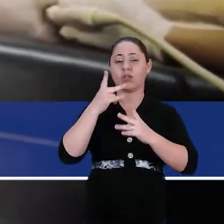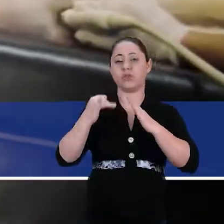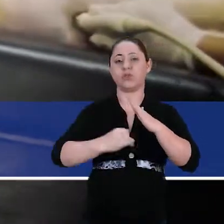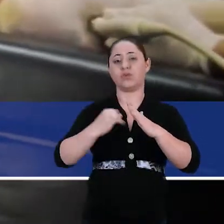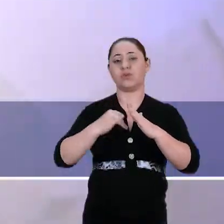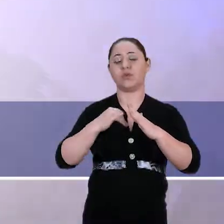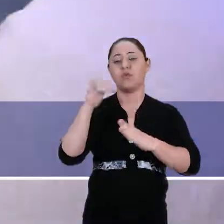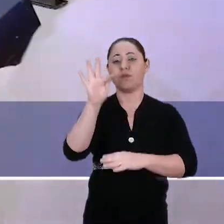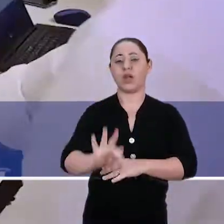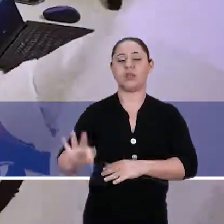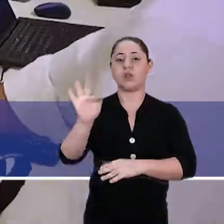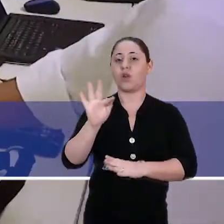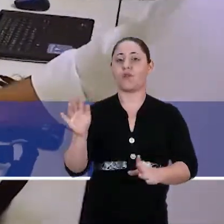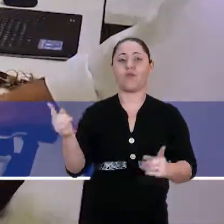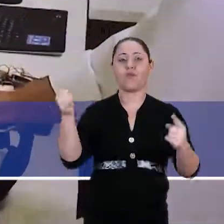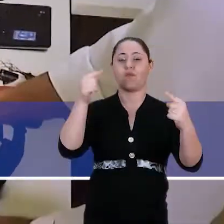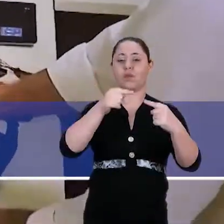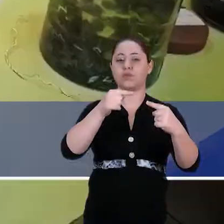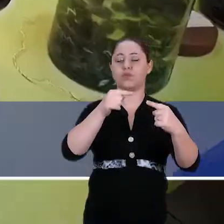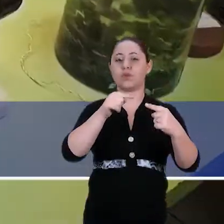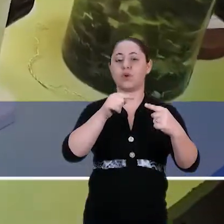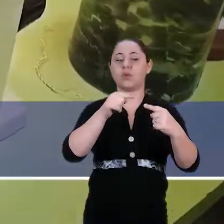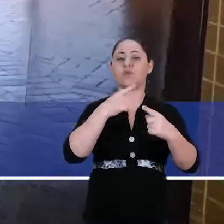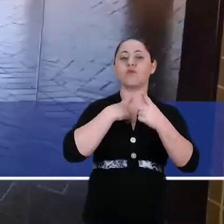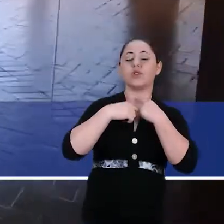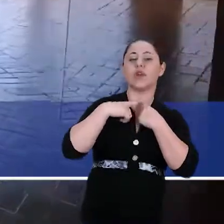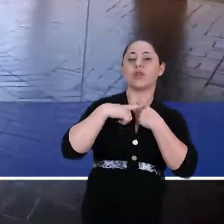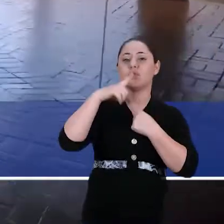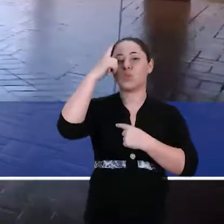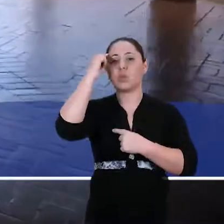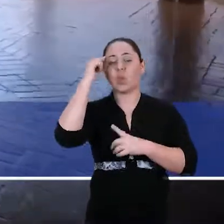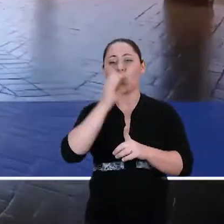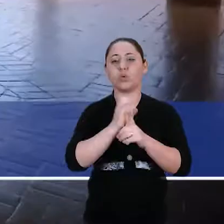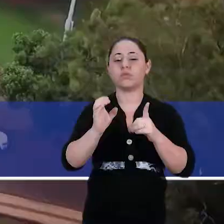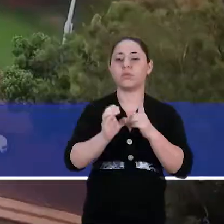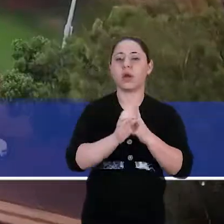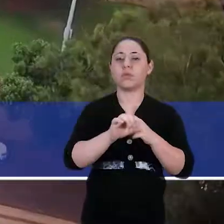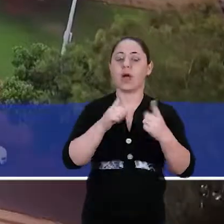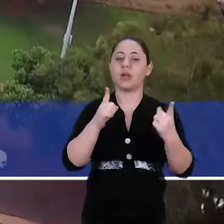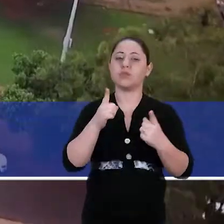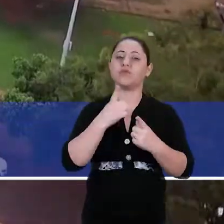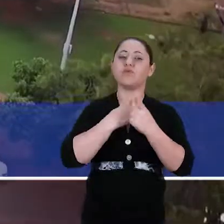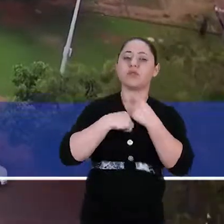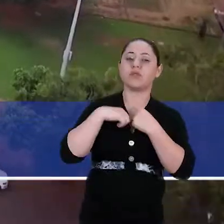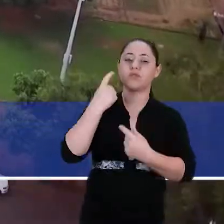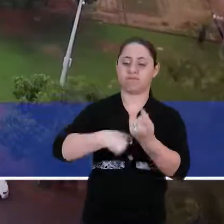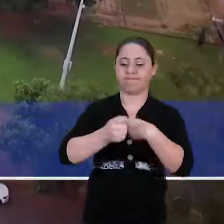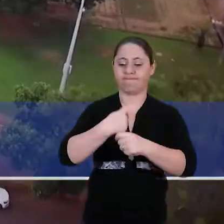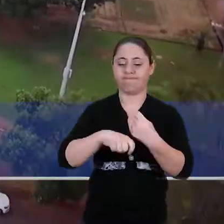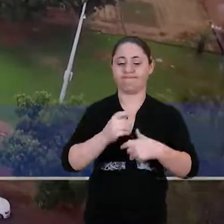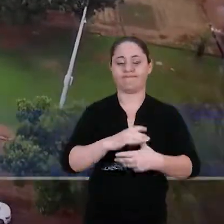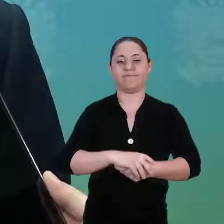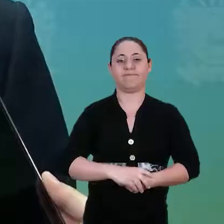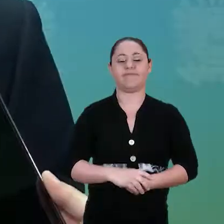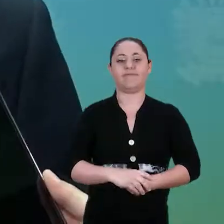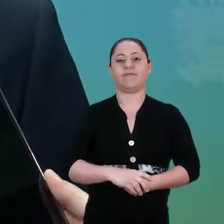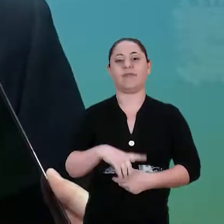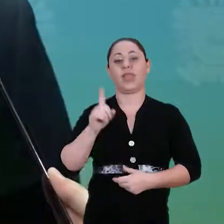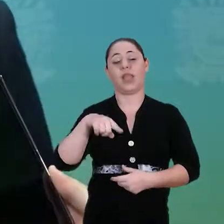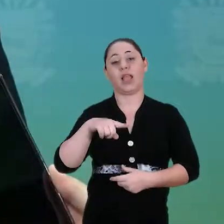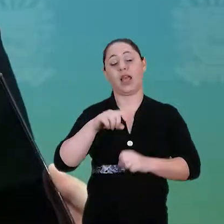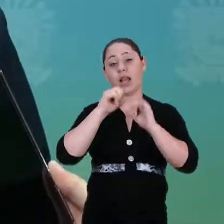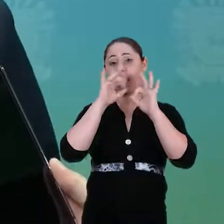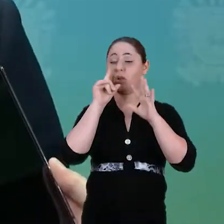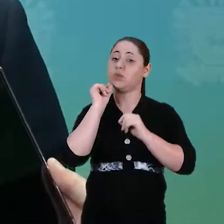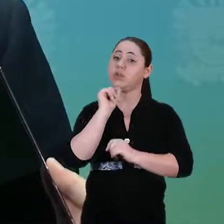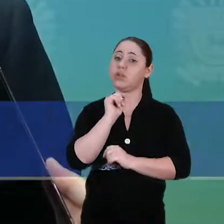instituições federais não serão mais voltadas para os interesses da comunidade, e sim para o interesse econômico. É